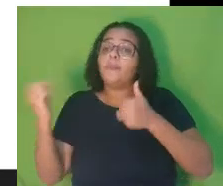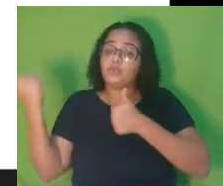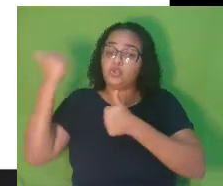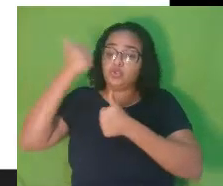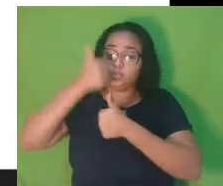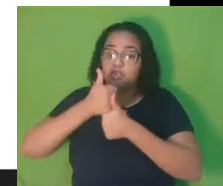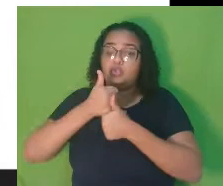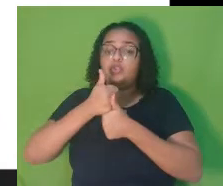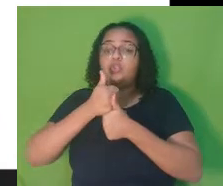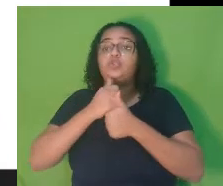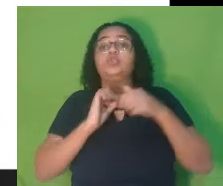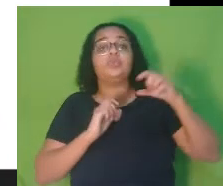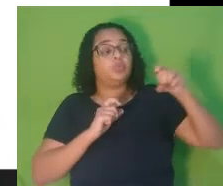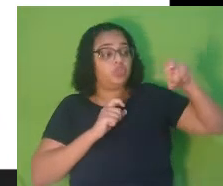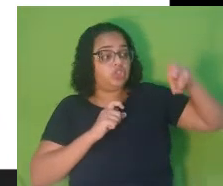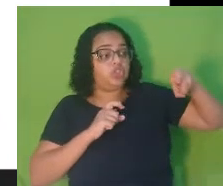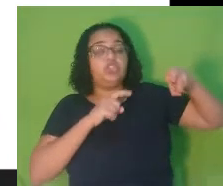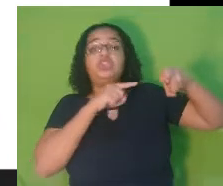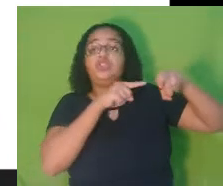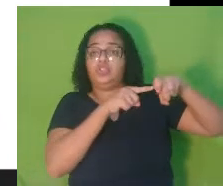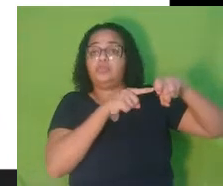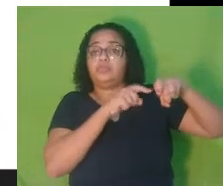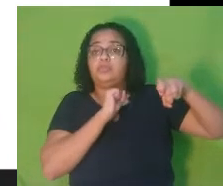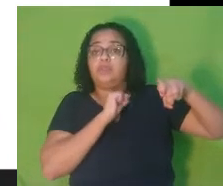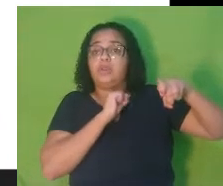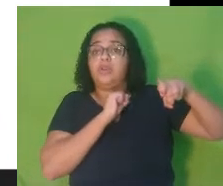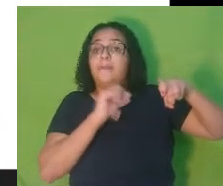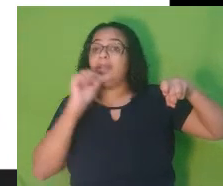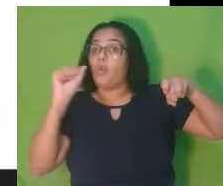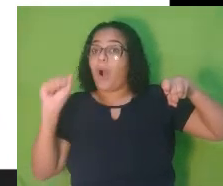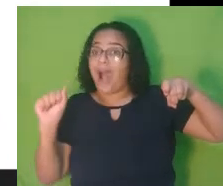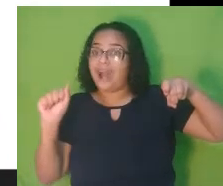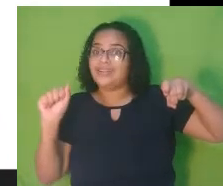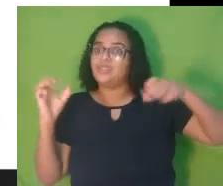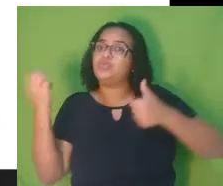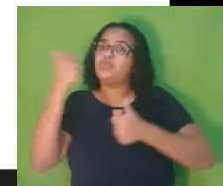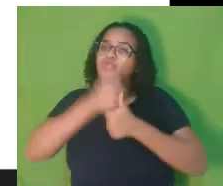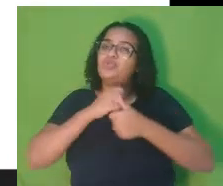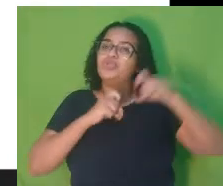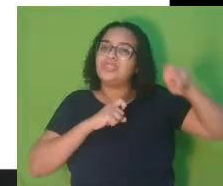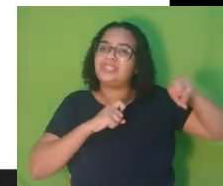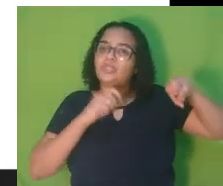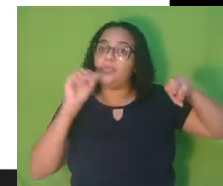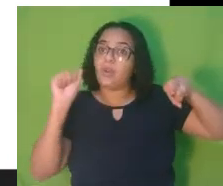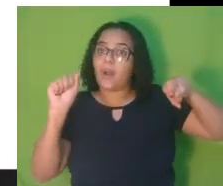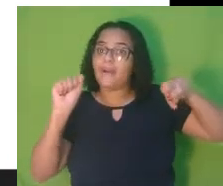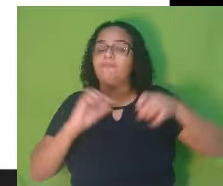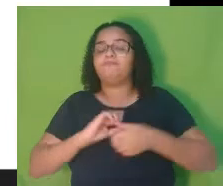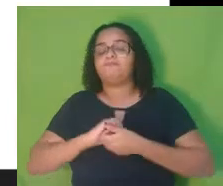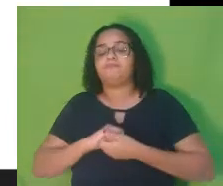apenas substituindo o x pelo a.